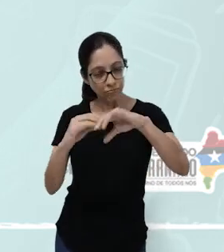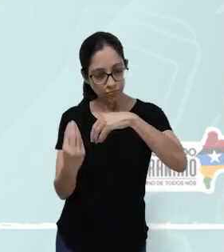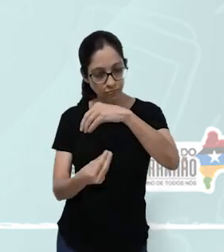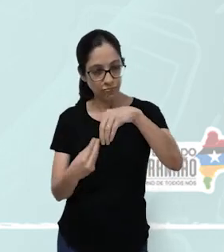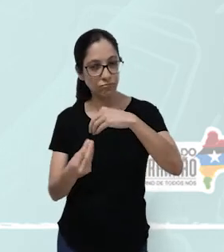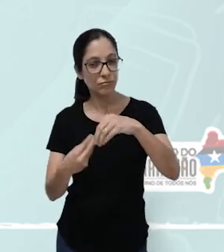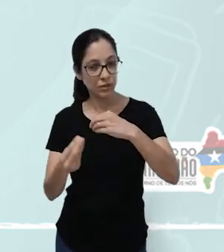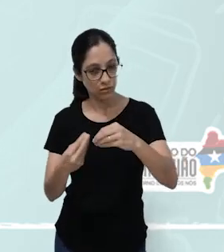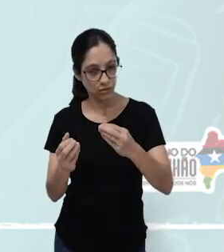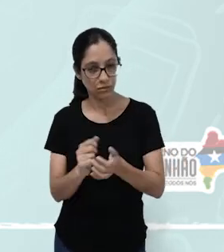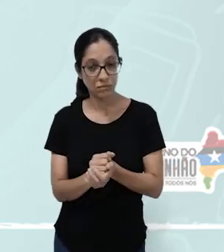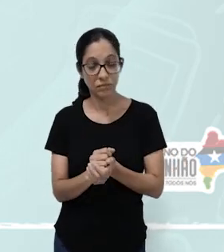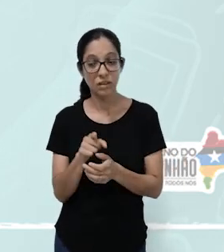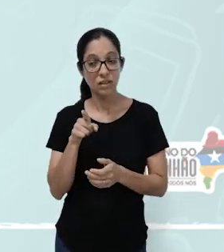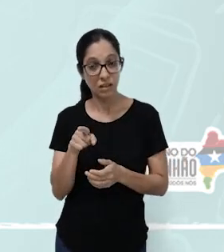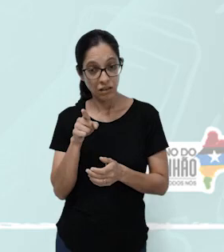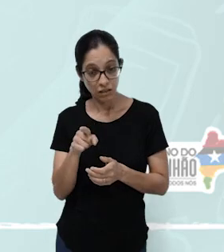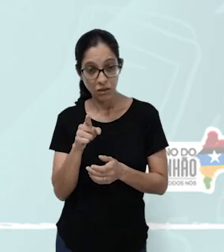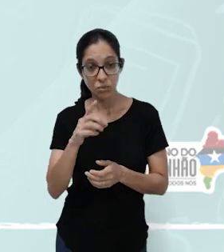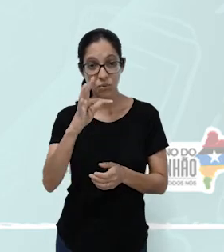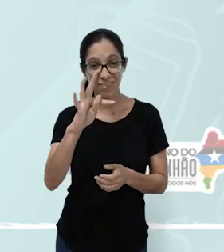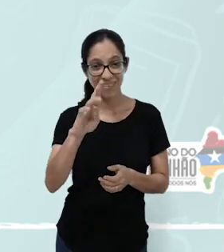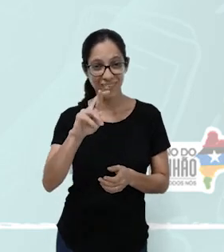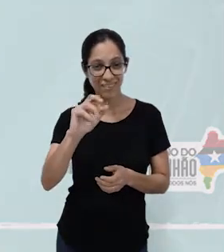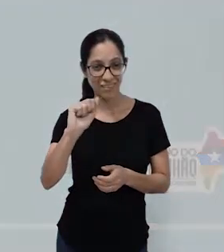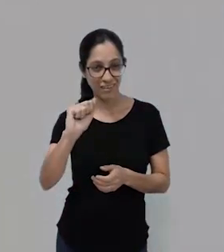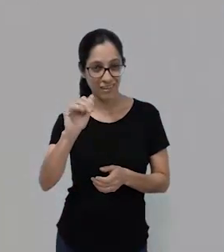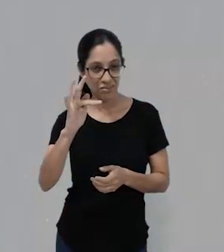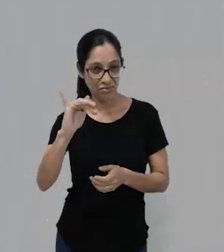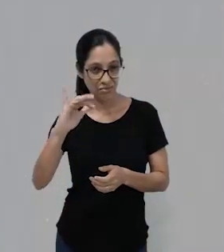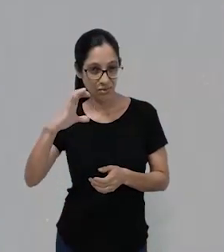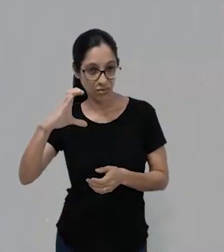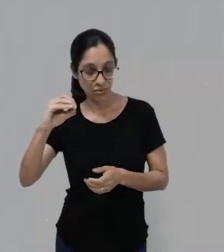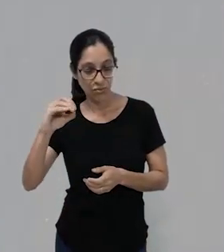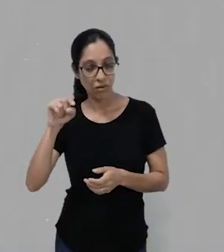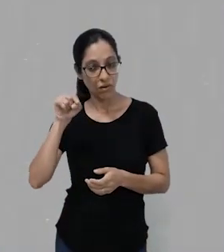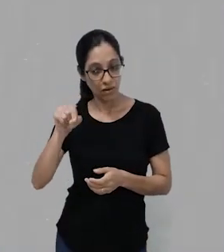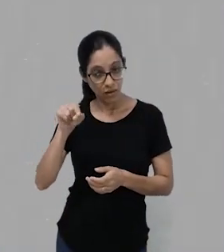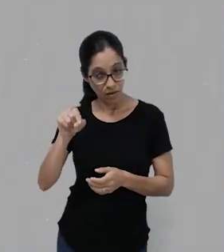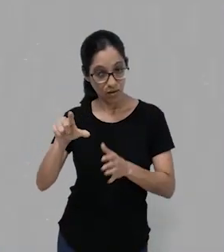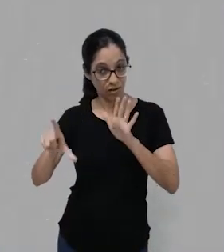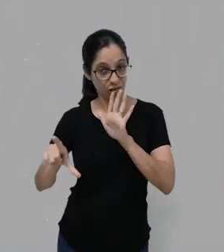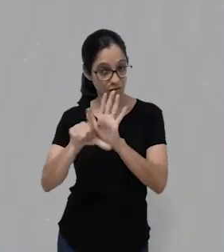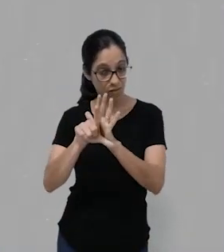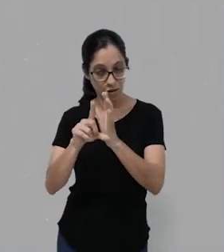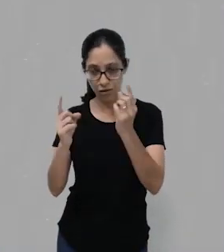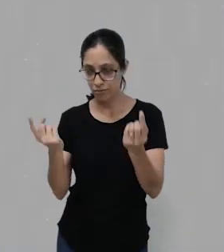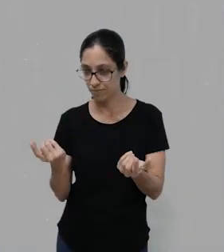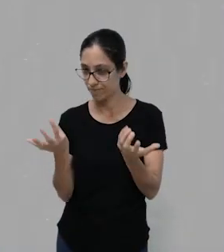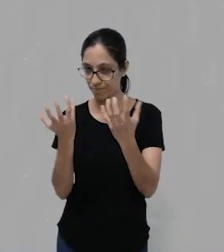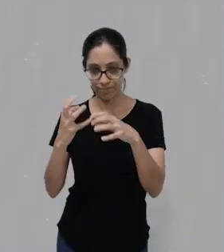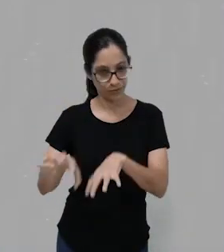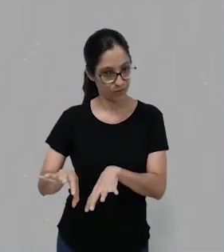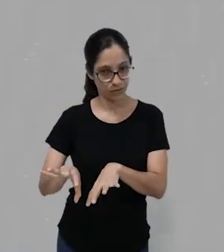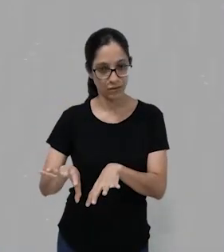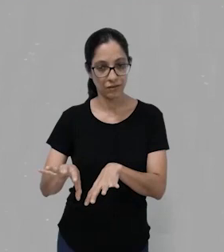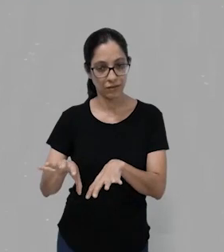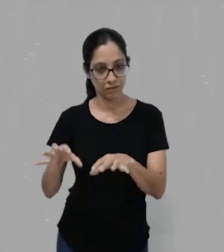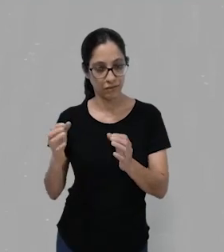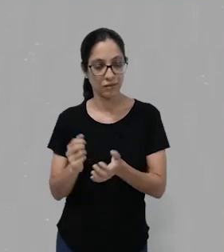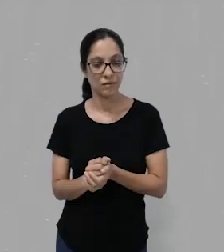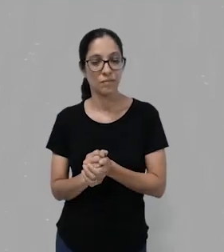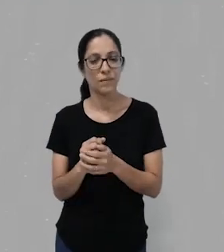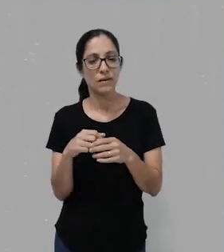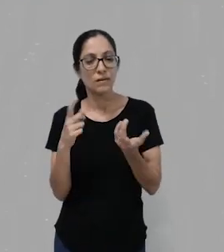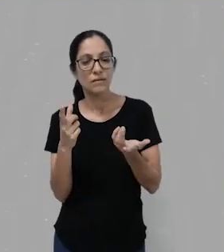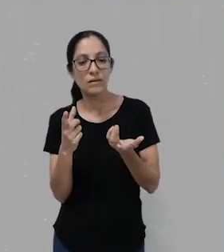esse tráfico. Existe o tráfico porque ela é uma droga ilícita, tá certo? Então, facilita demais esse tráfico por ela ser bem